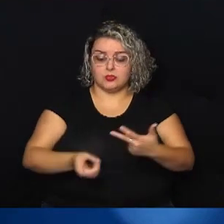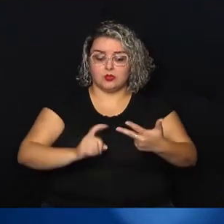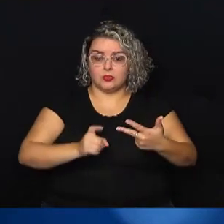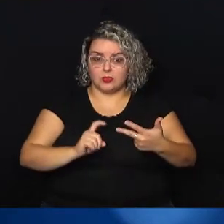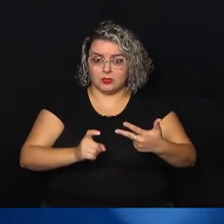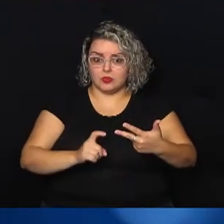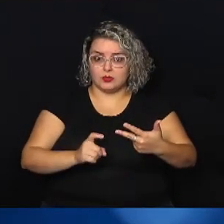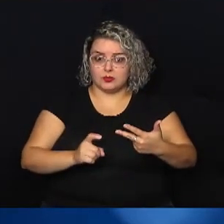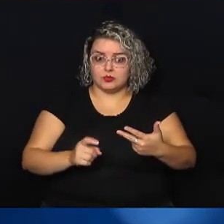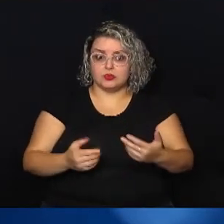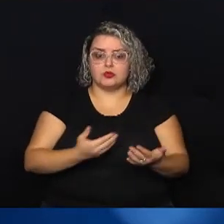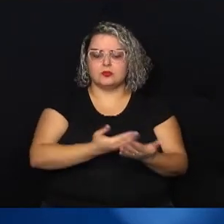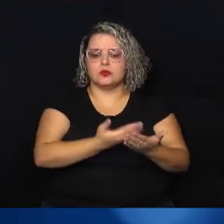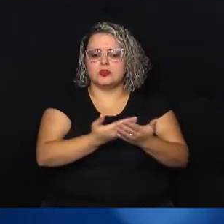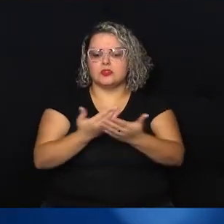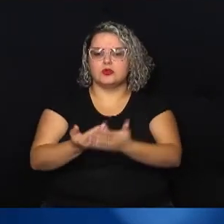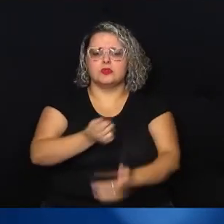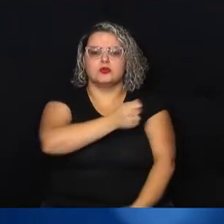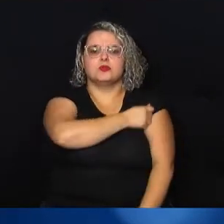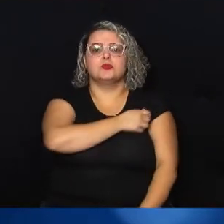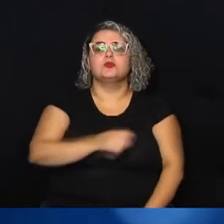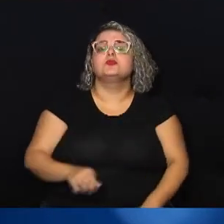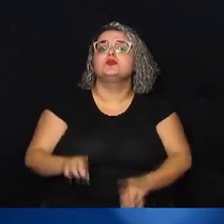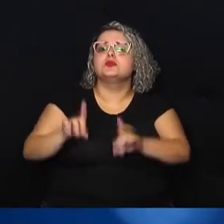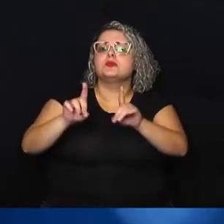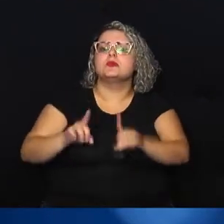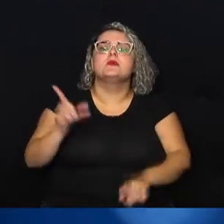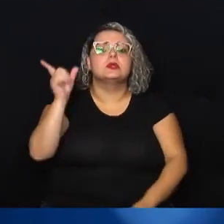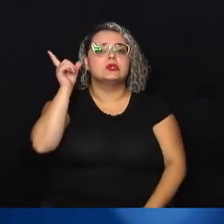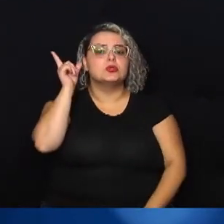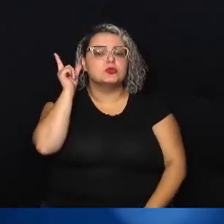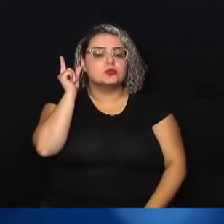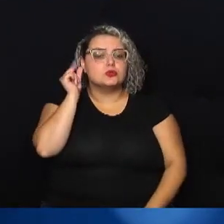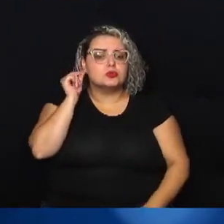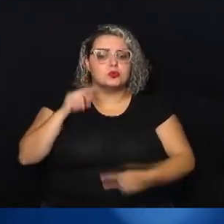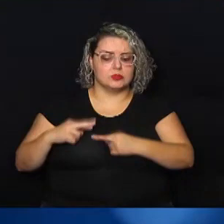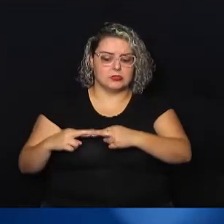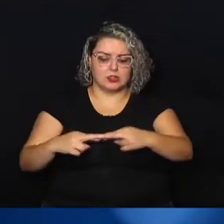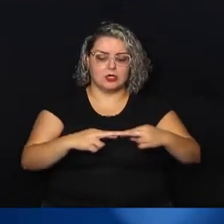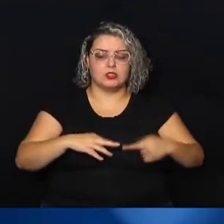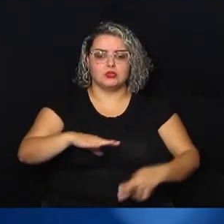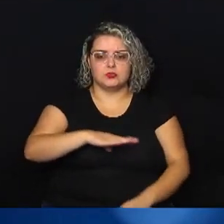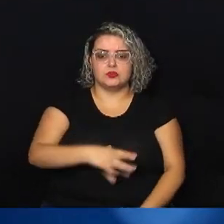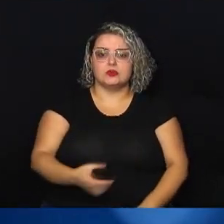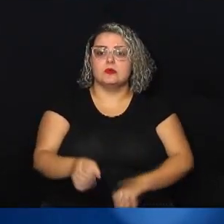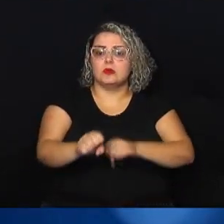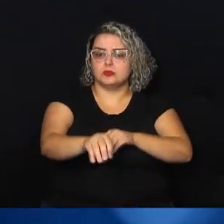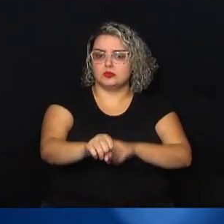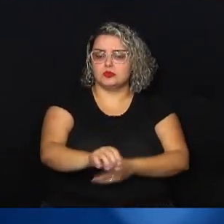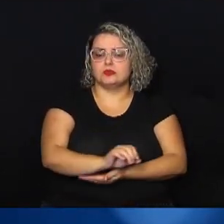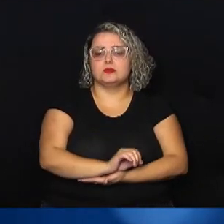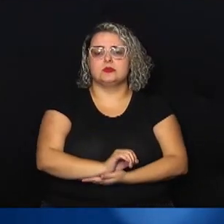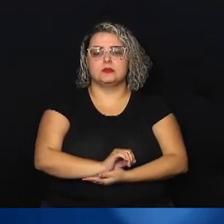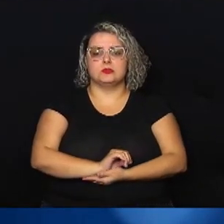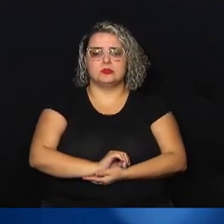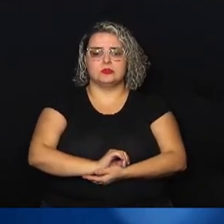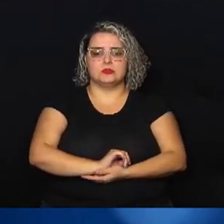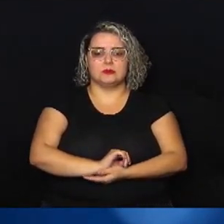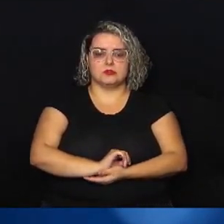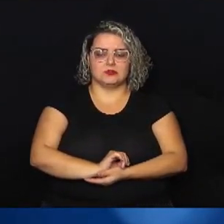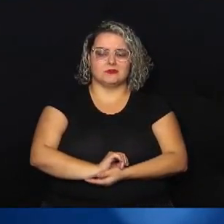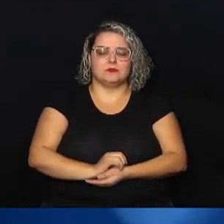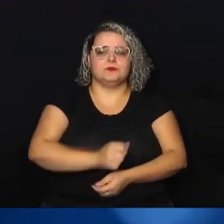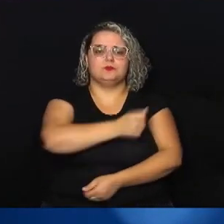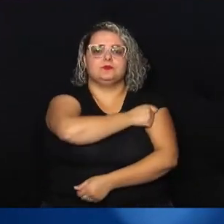sobre estudantes com deficiência auditiva na rede municipal de ensino. Estudante cria